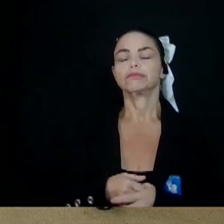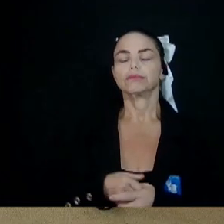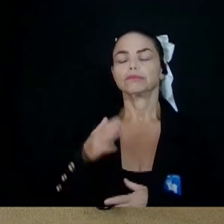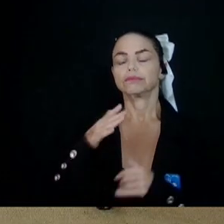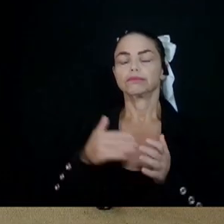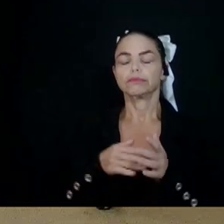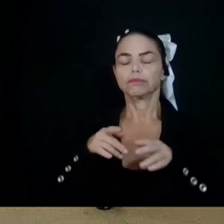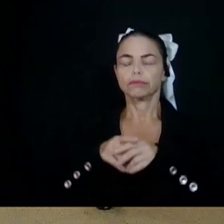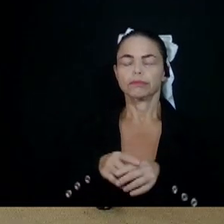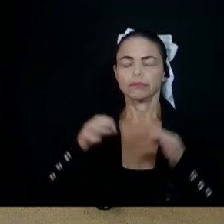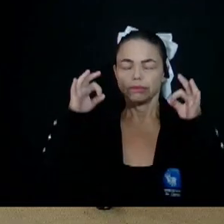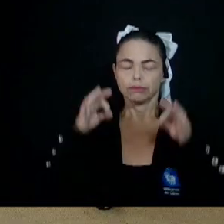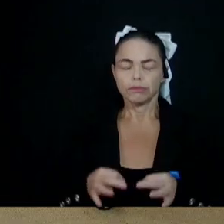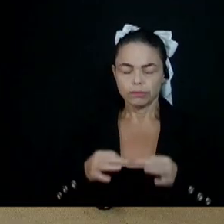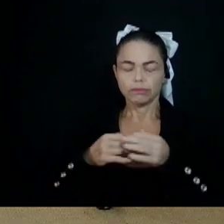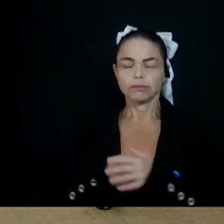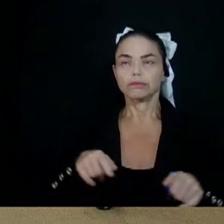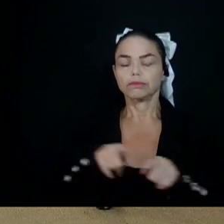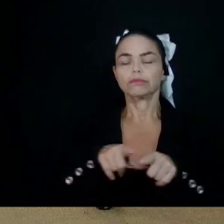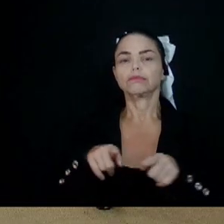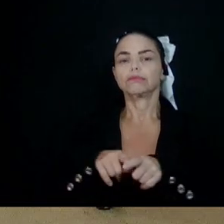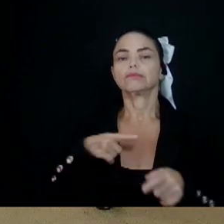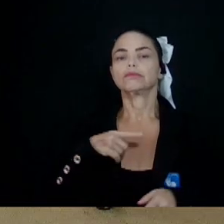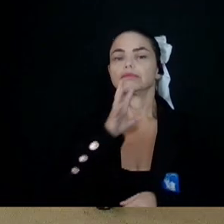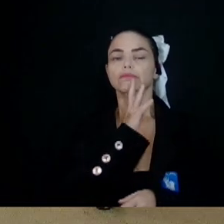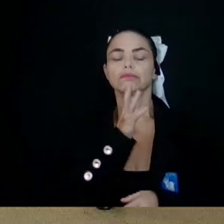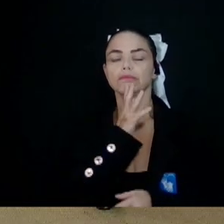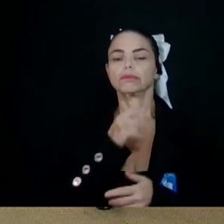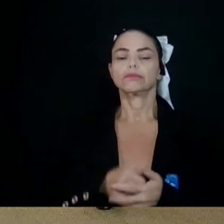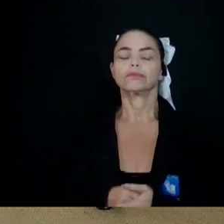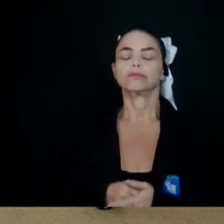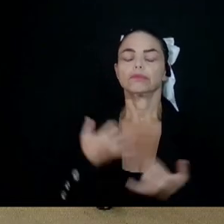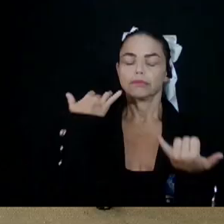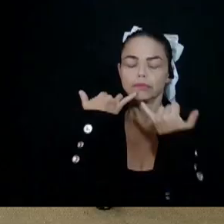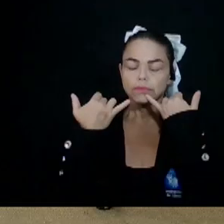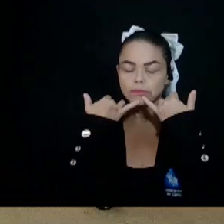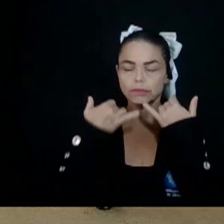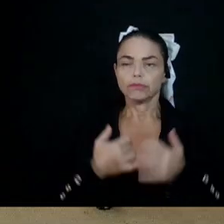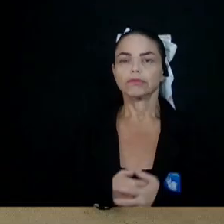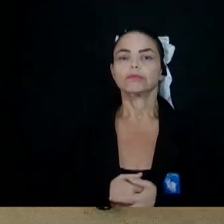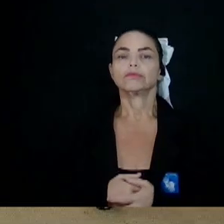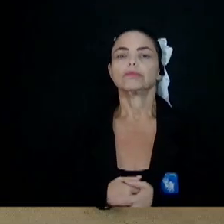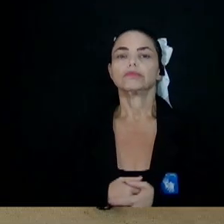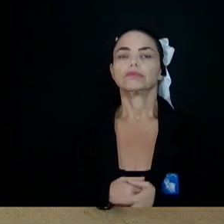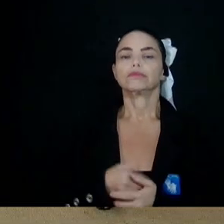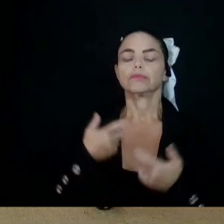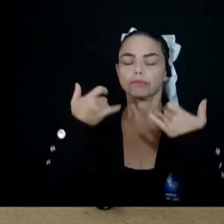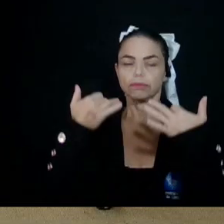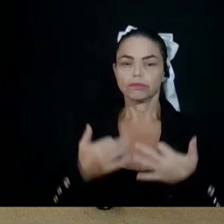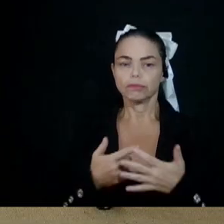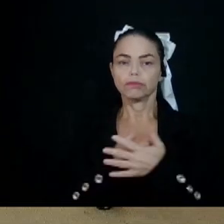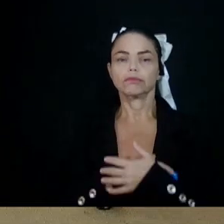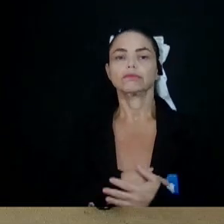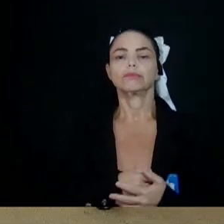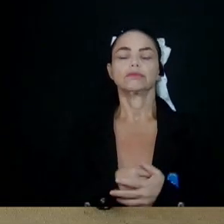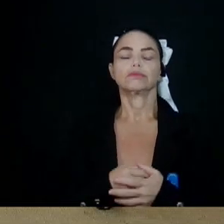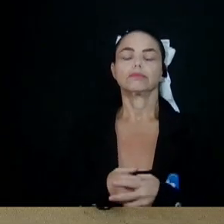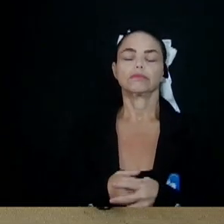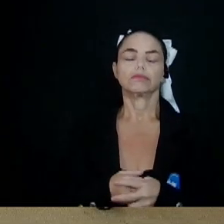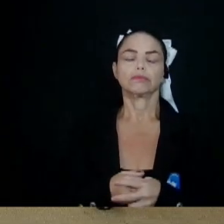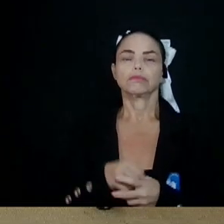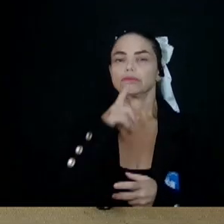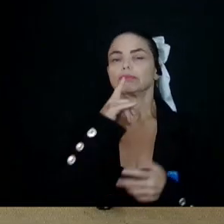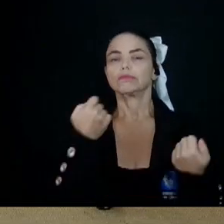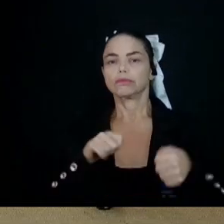alinhado e também da gente ter conhecimento, de ter a informação, né? O doutor acaba de dizer aqui que, assim, os pais, eles